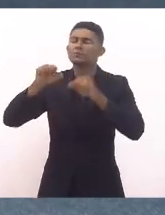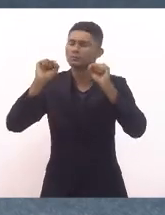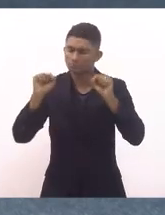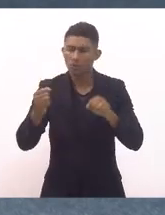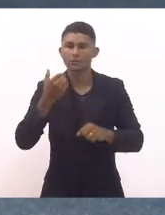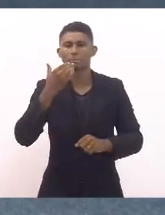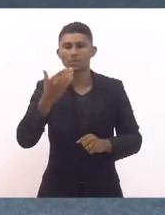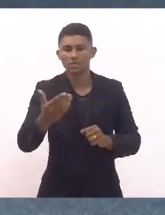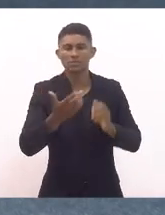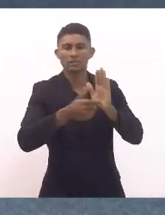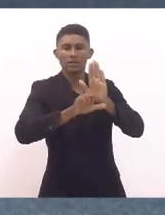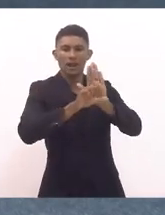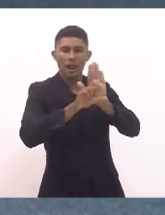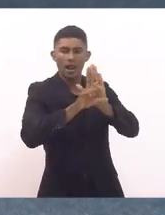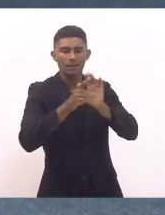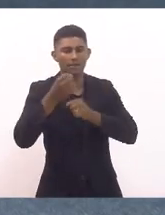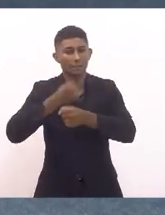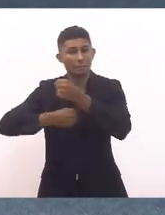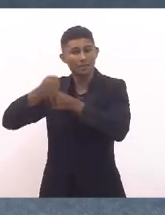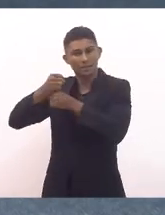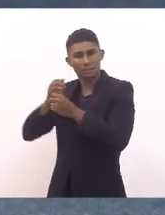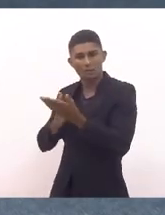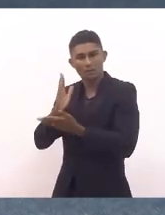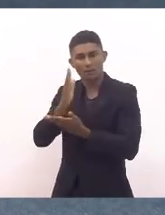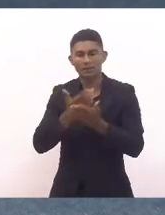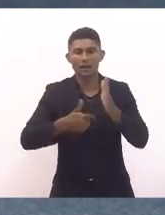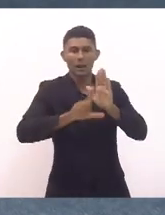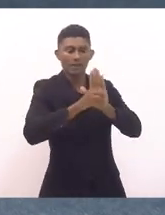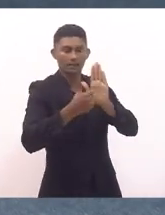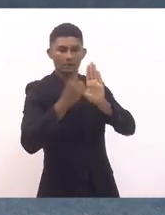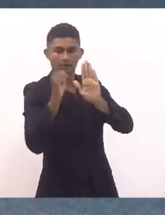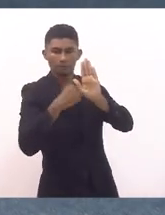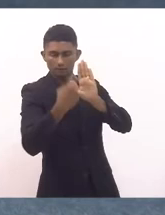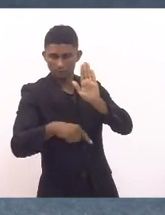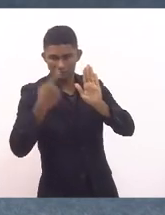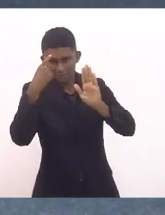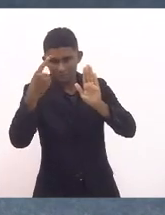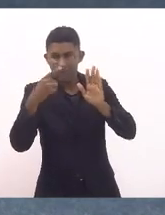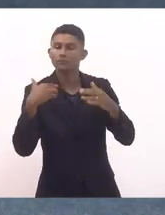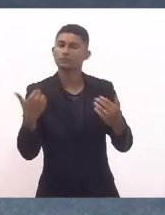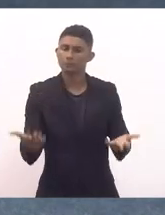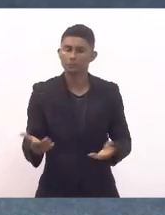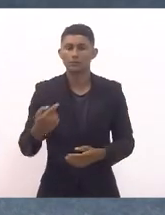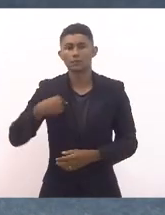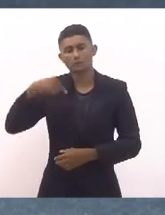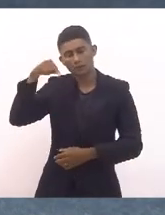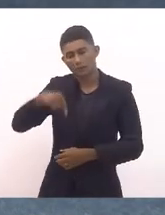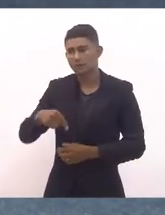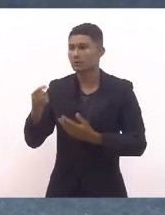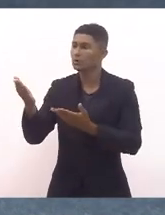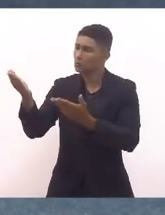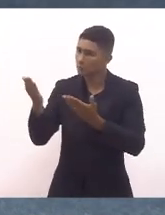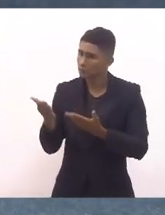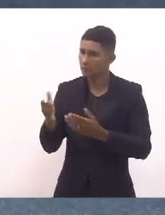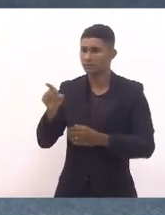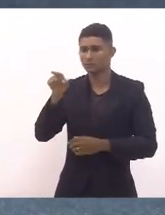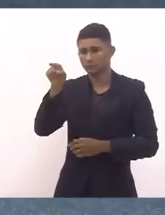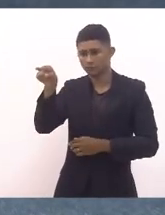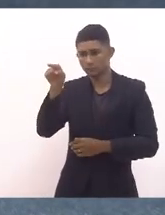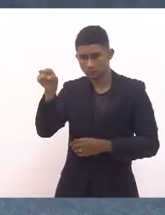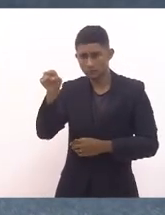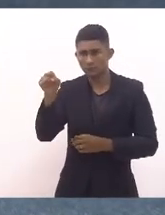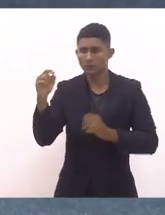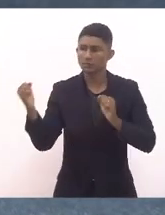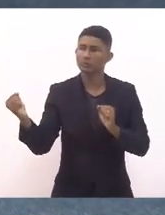leis que foram aprovadas no ano legislativo anterior. Então, fica aqui desde já o convite para que Vossa Excelência,